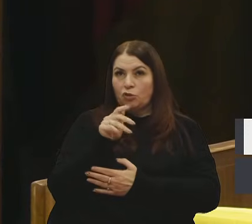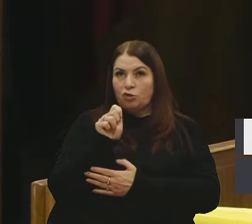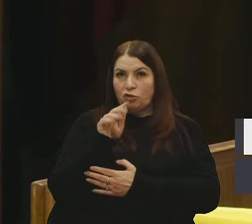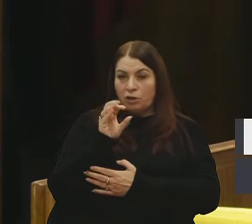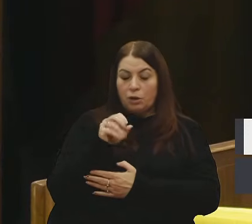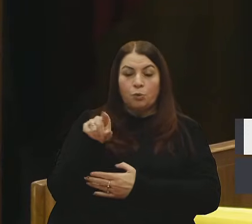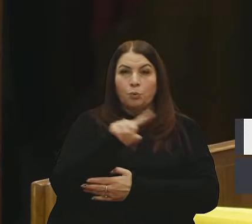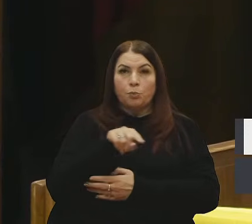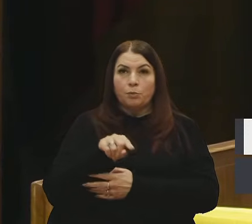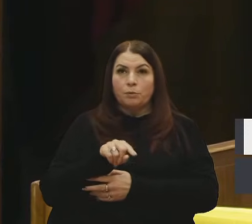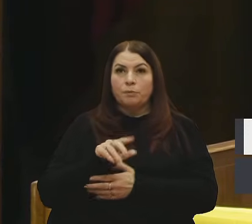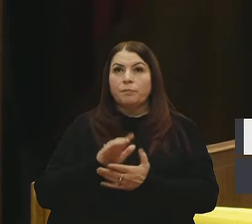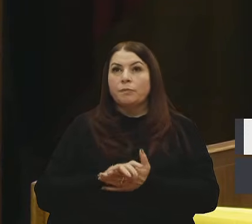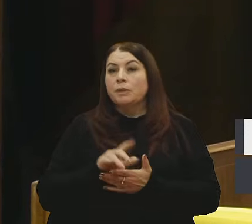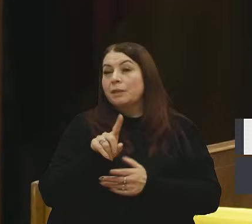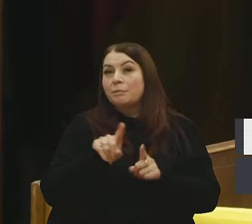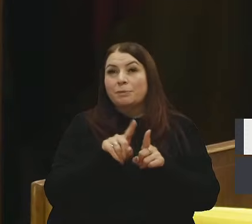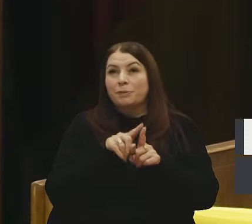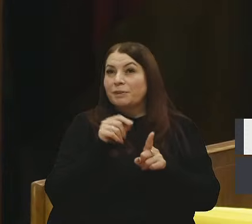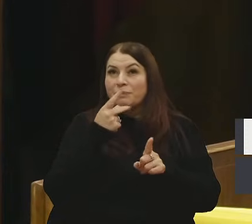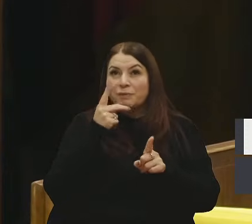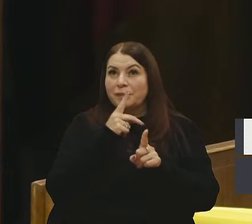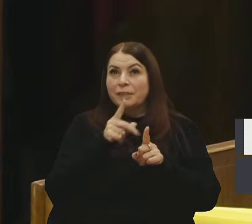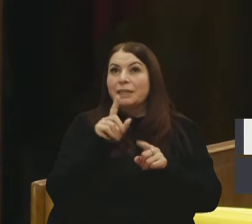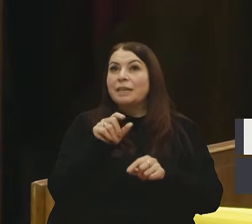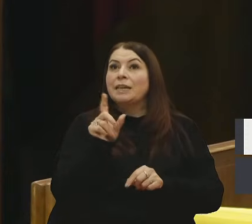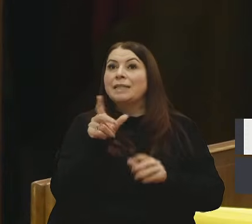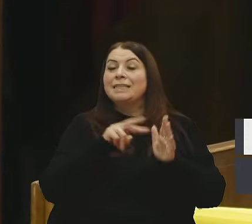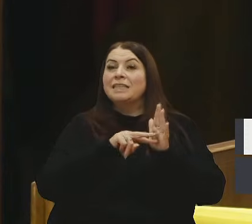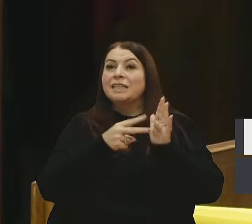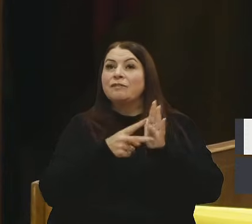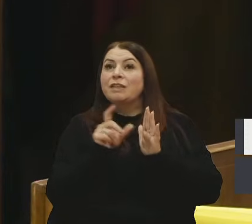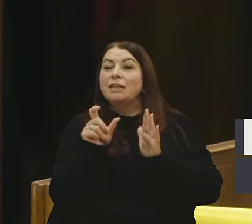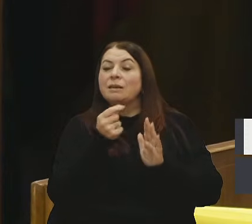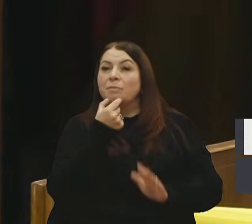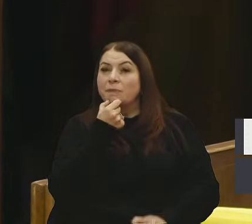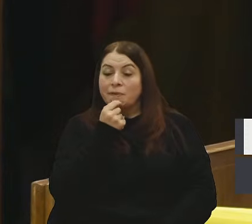Friedman ou em Harvard. Value for Money nada mais quer dizer do que